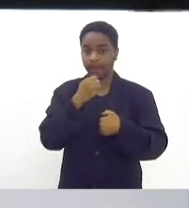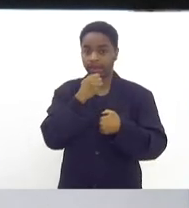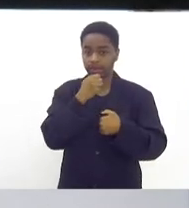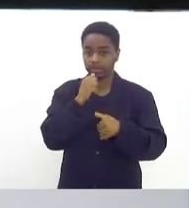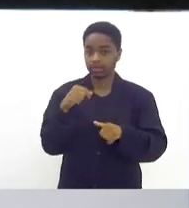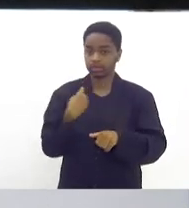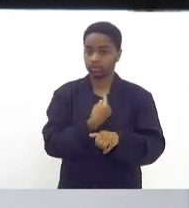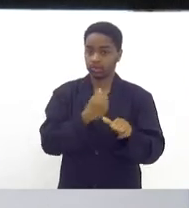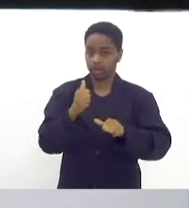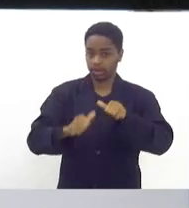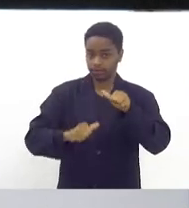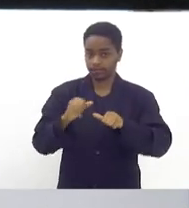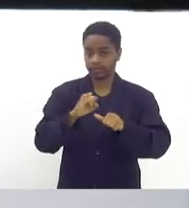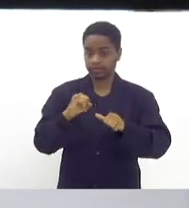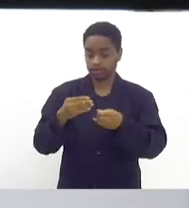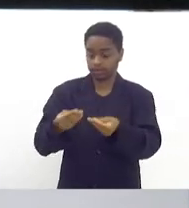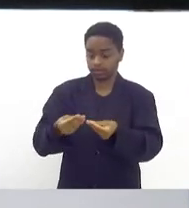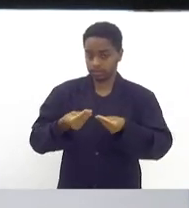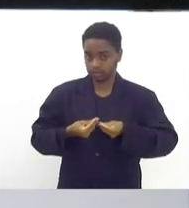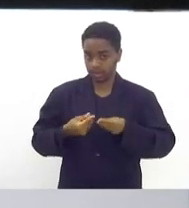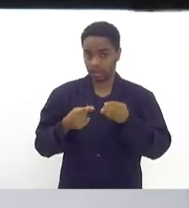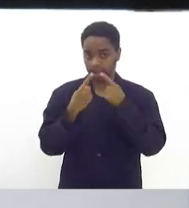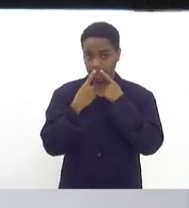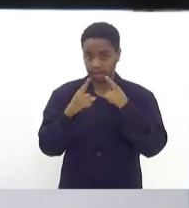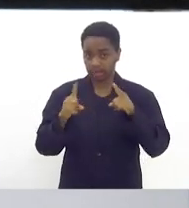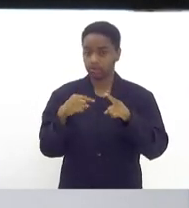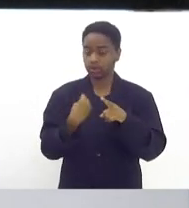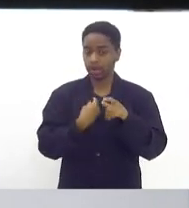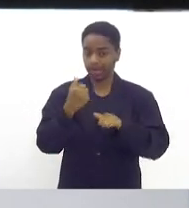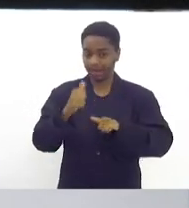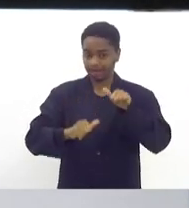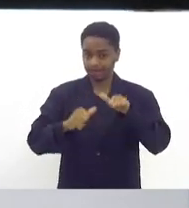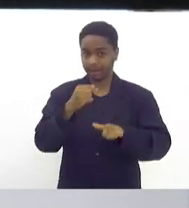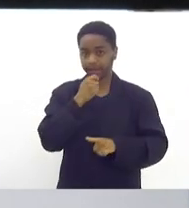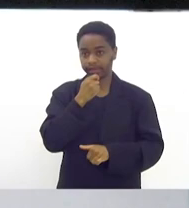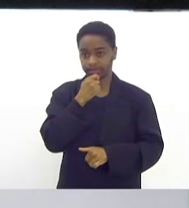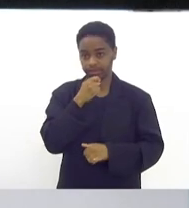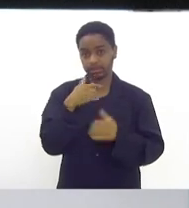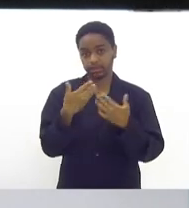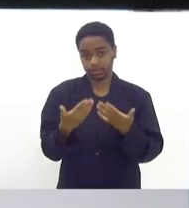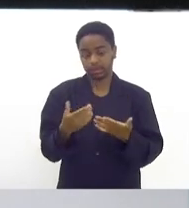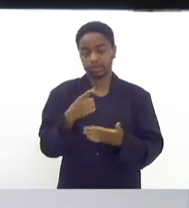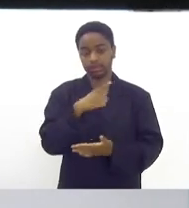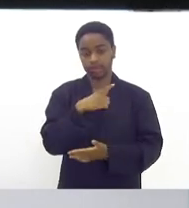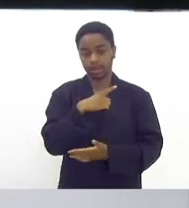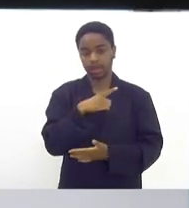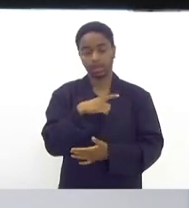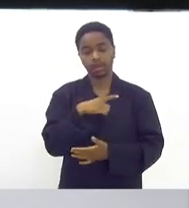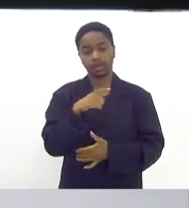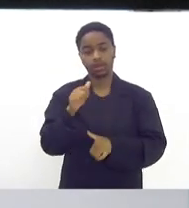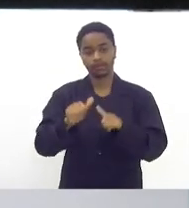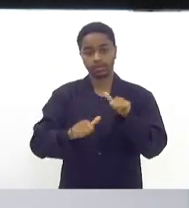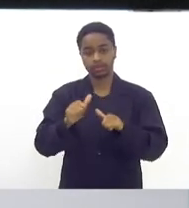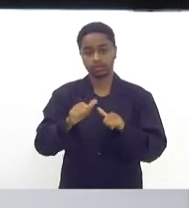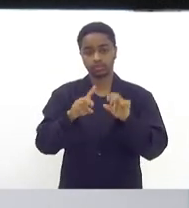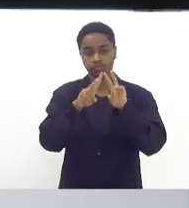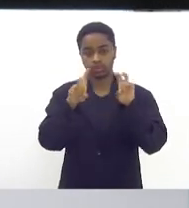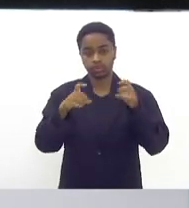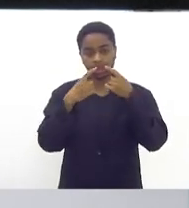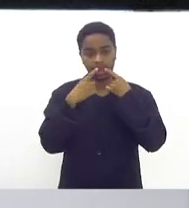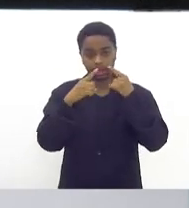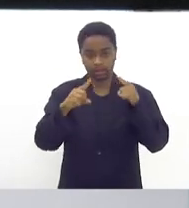que chegaram na ins estão em apuração então há uma apuração tanto da reclamação